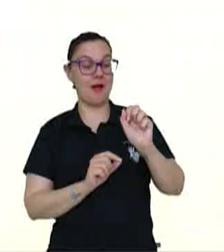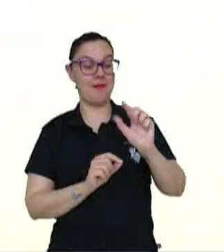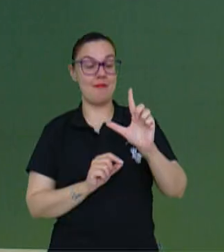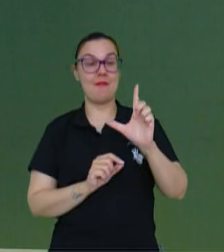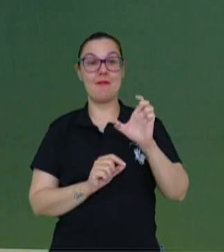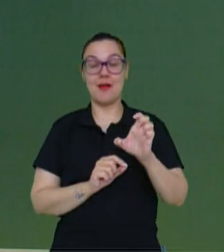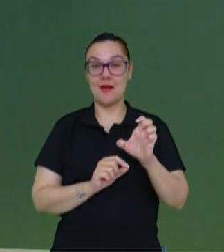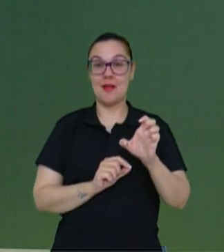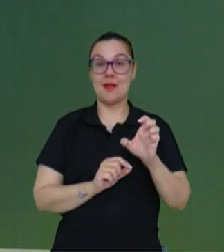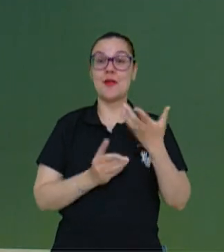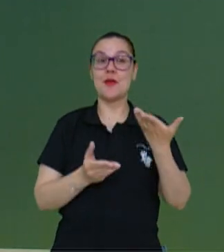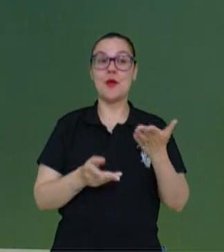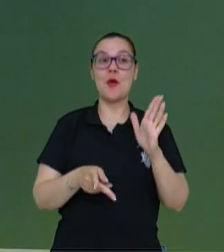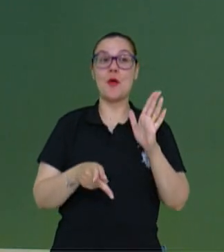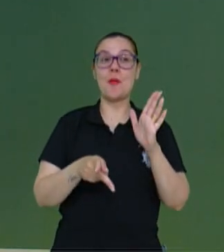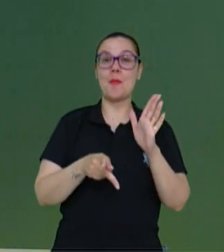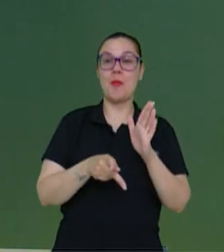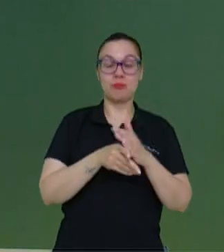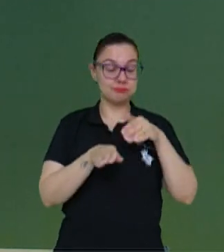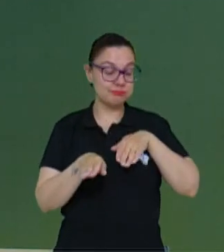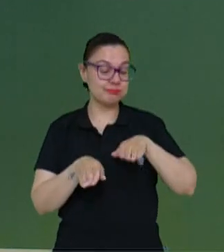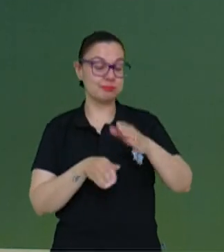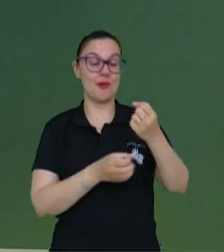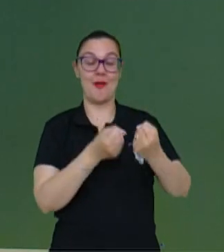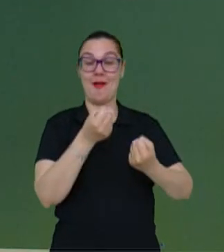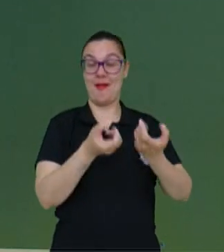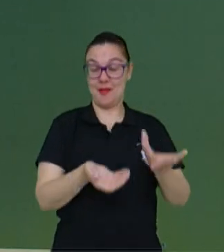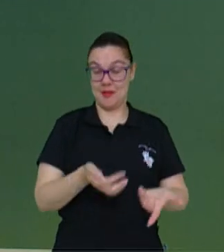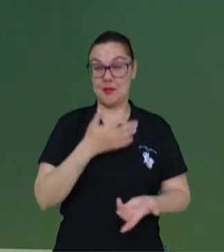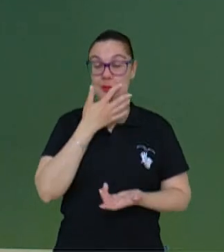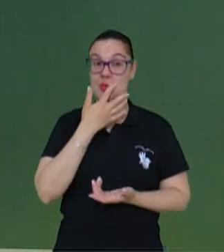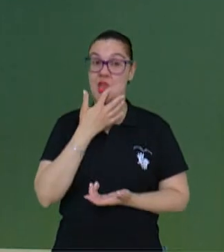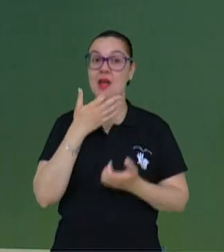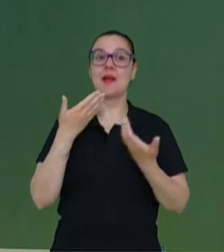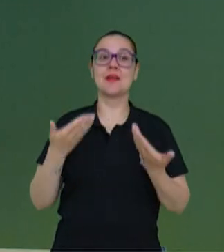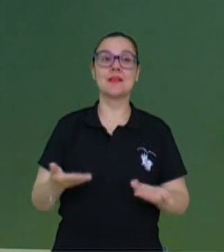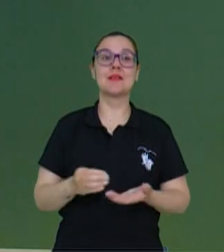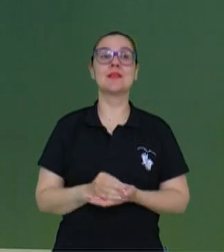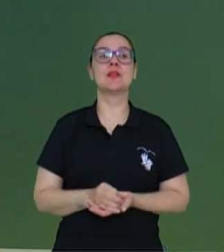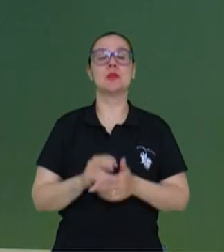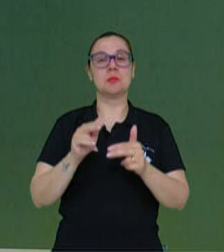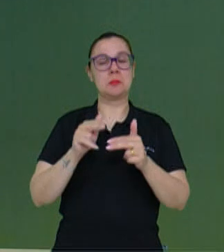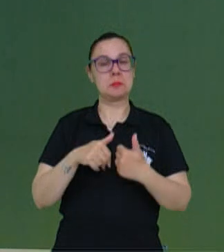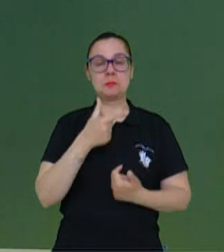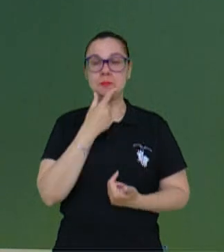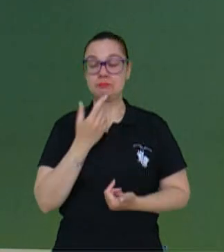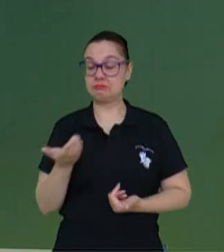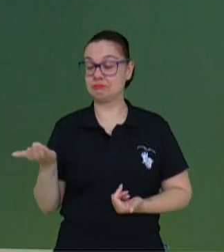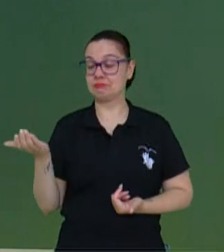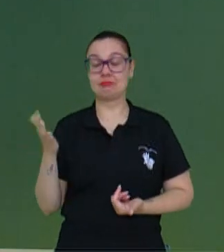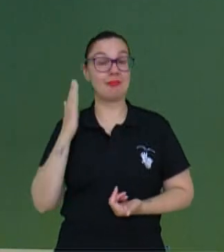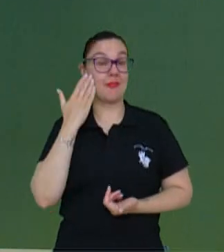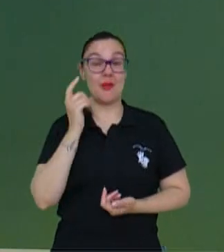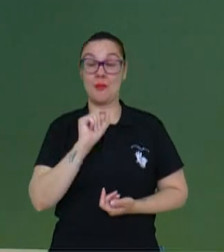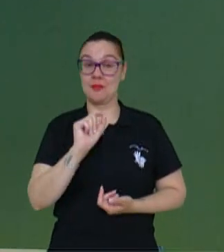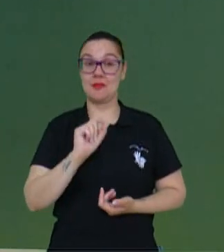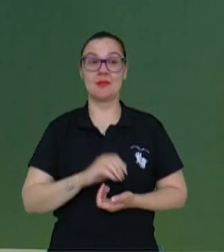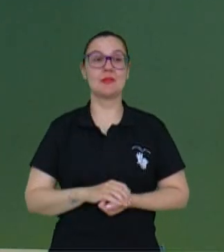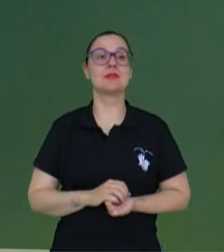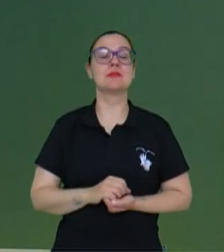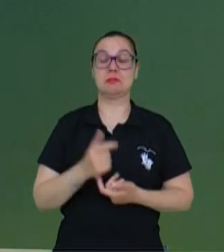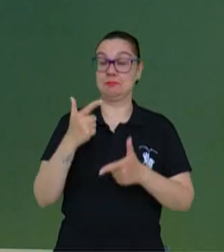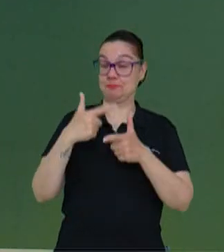parking, né? Ele queria falar de um estacionamento. Então, por isso, o garçom ali não compreendeu o que é que ele queria dizer.